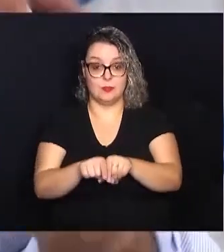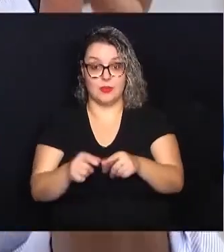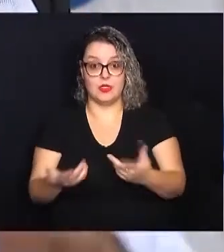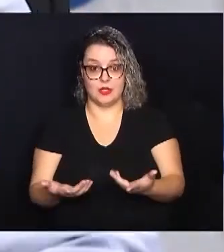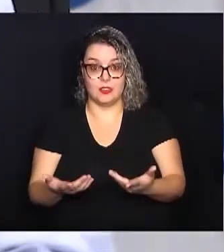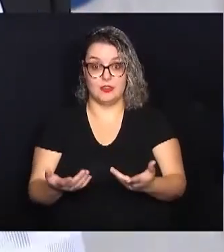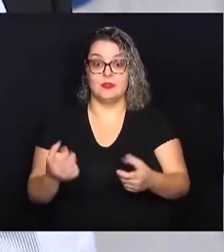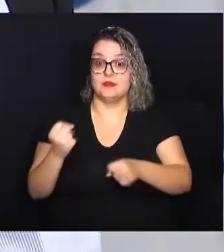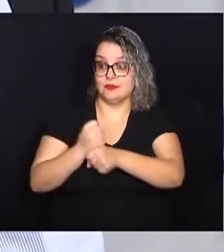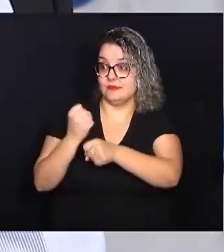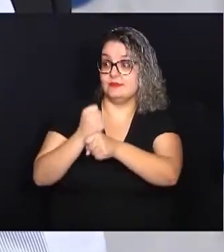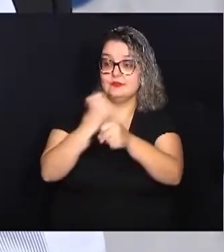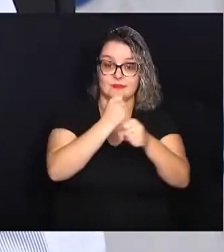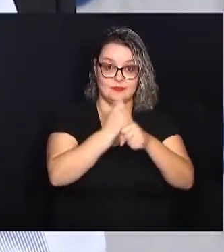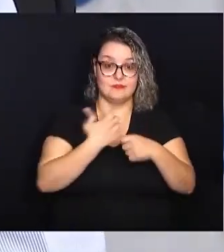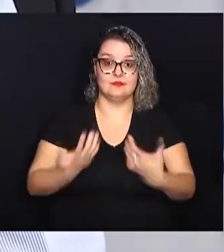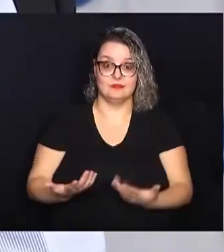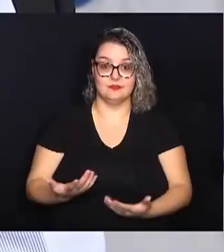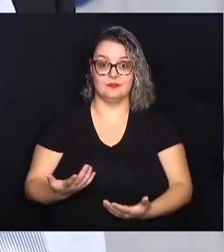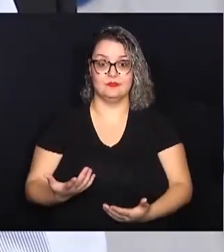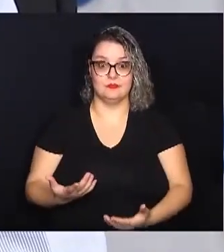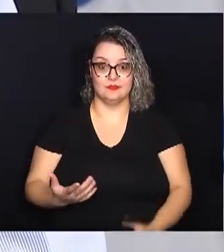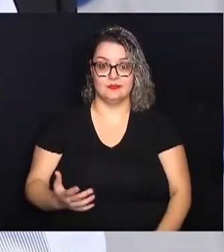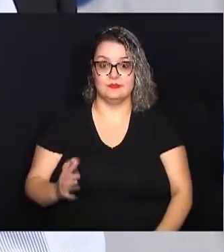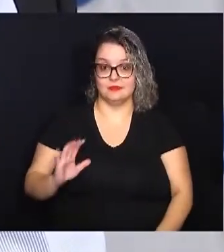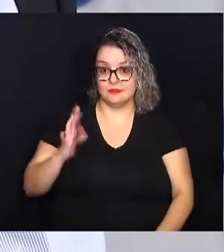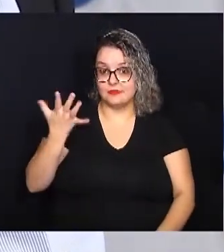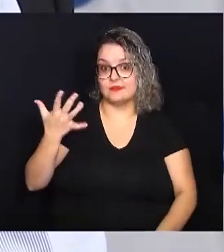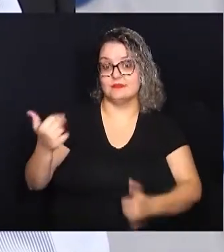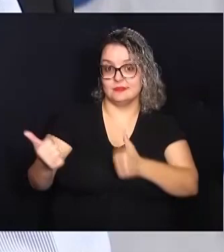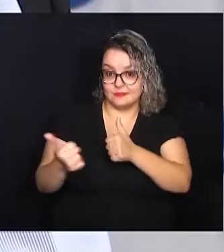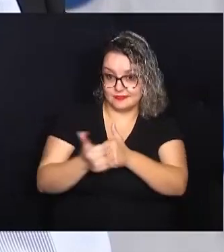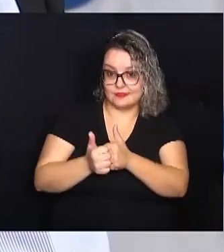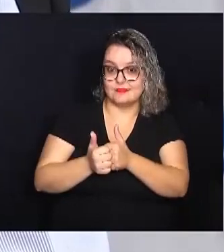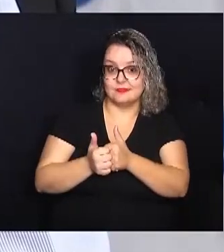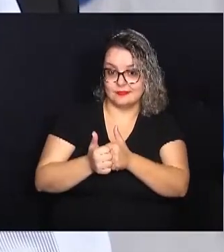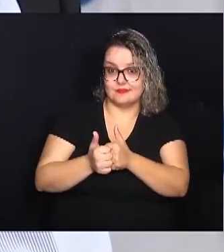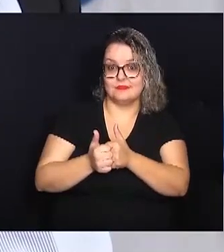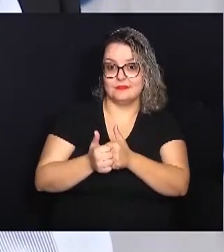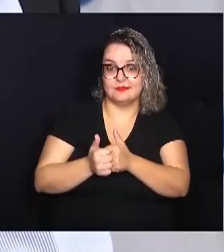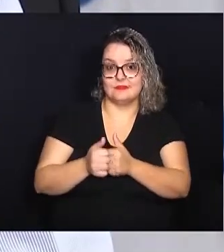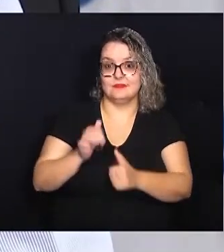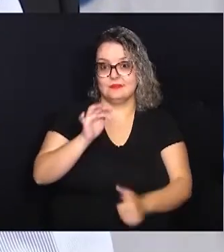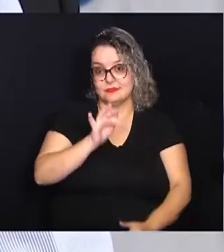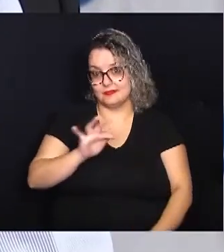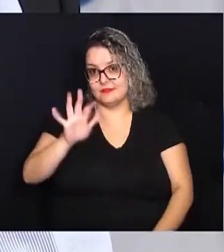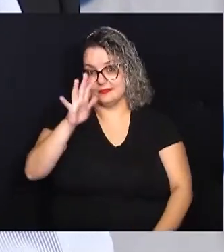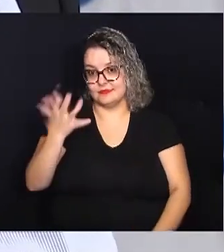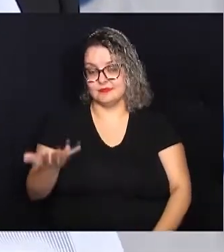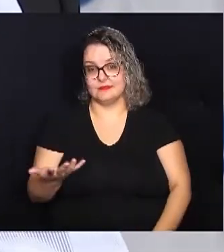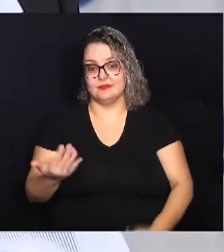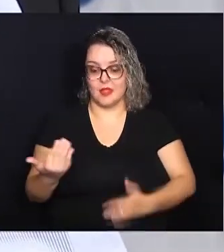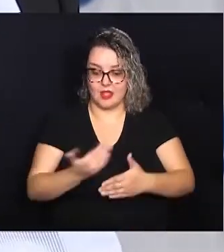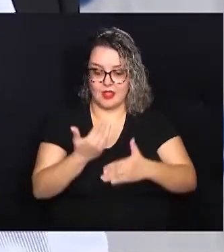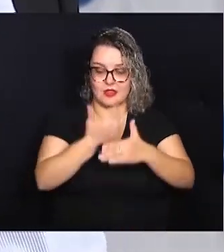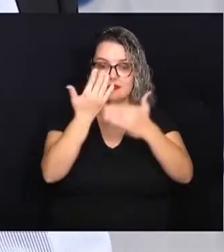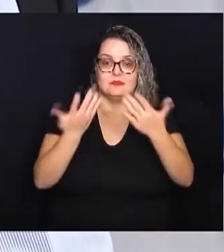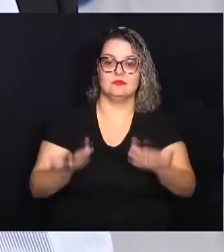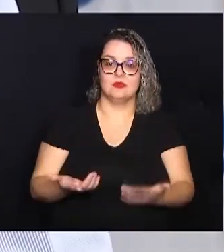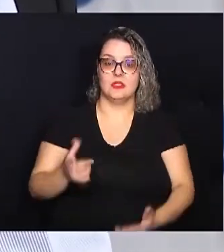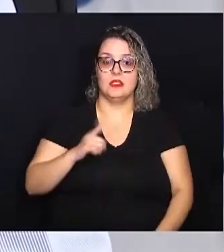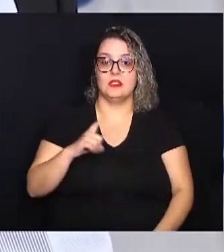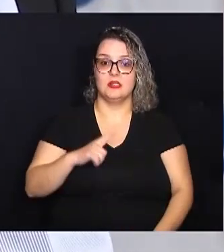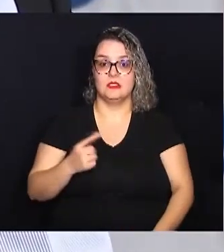das reformas, né, que estão aí se avizinhando no cenário federal, houve uma queda